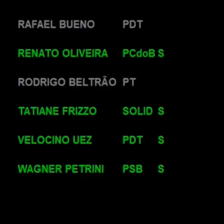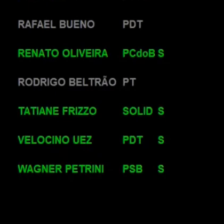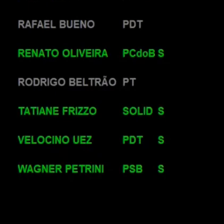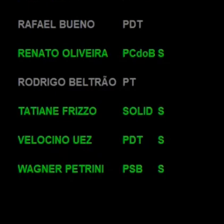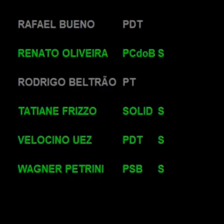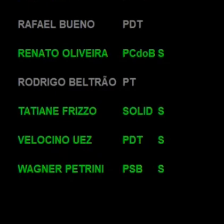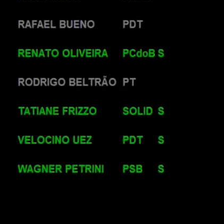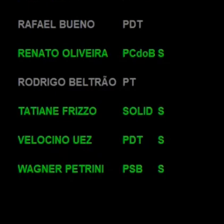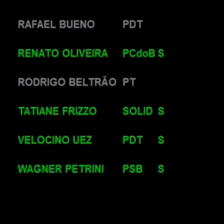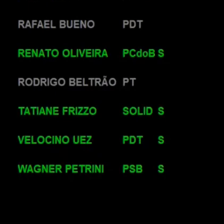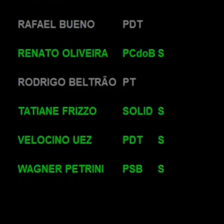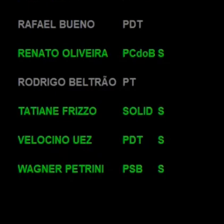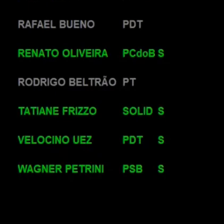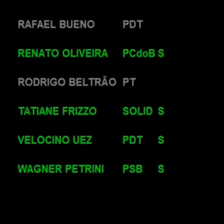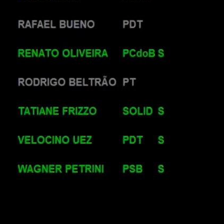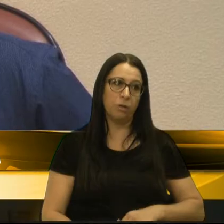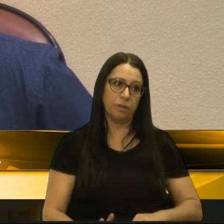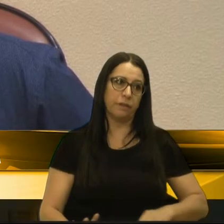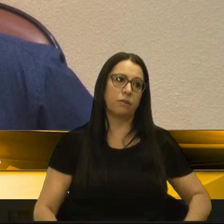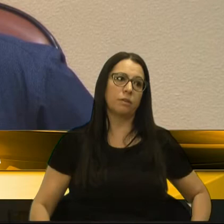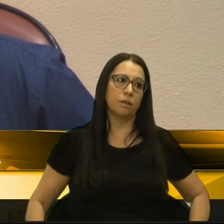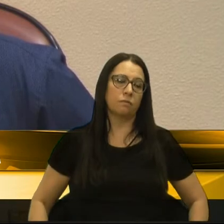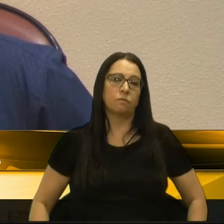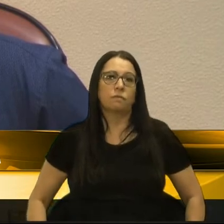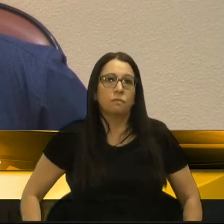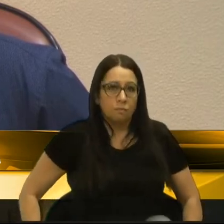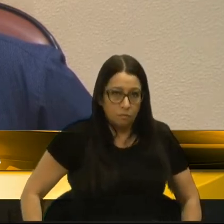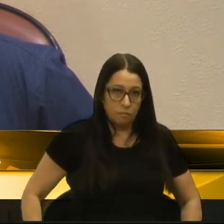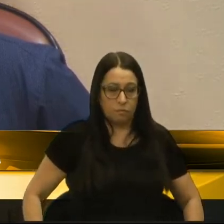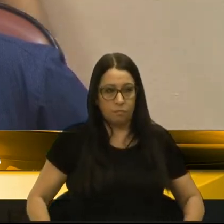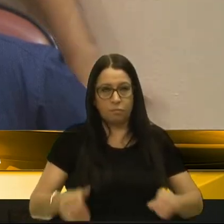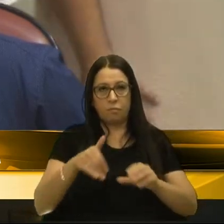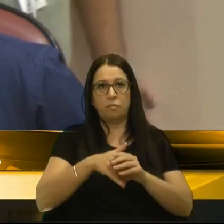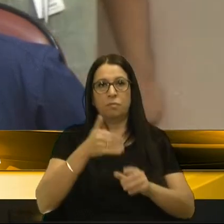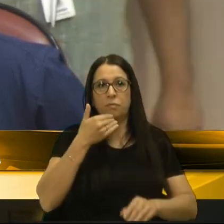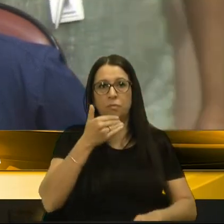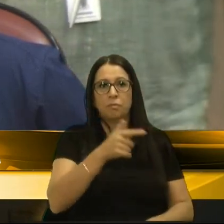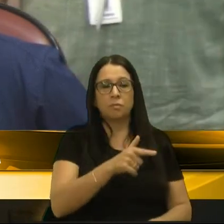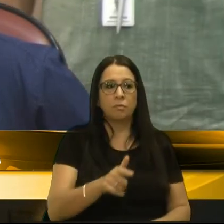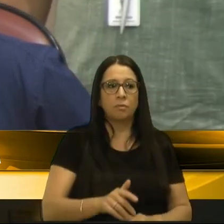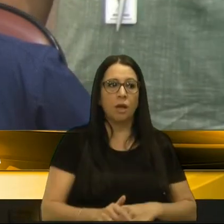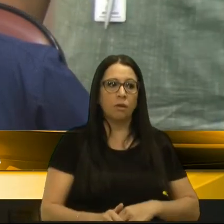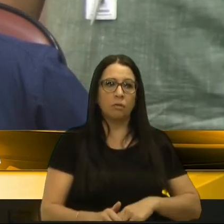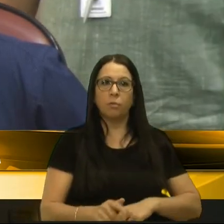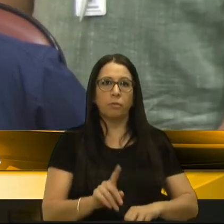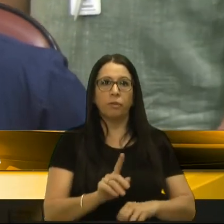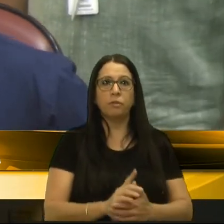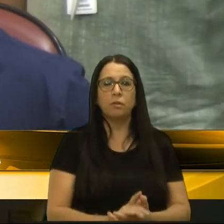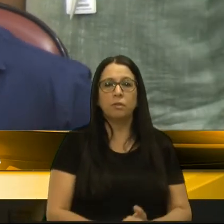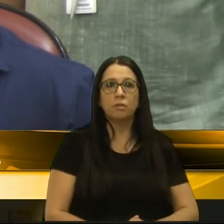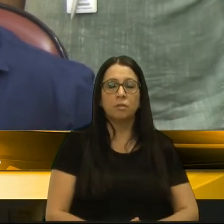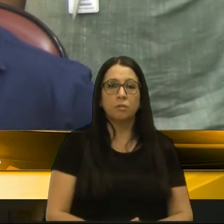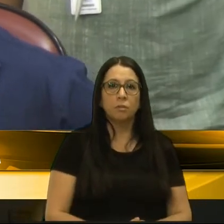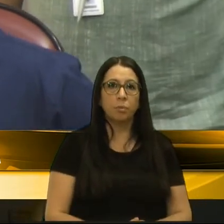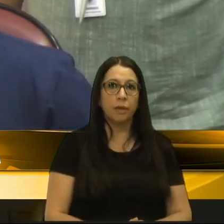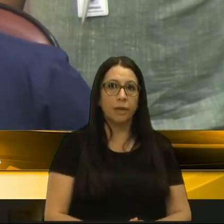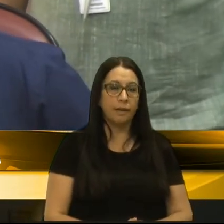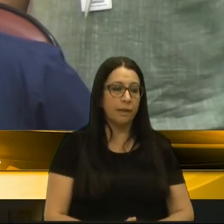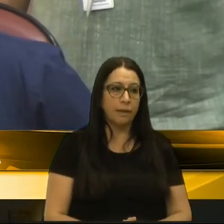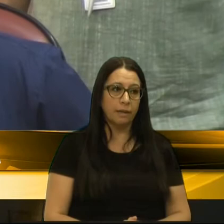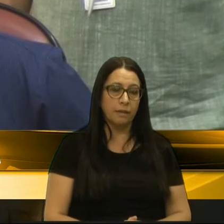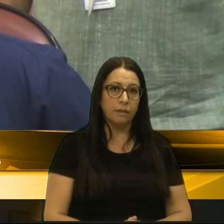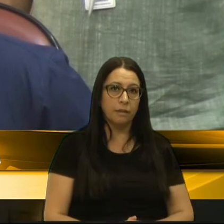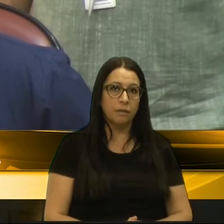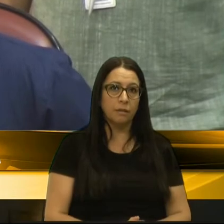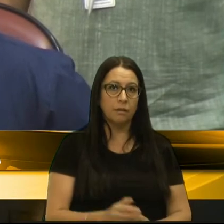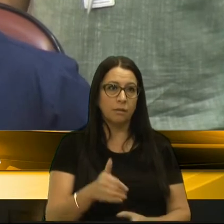Encerrado o registro dos votos. Vereador Arlindo Bandeira, favorável. Ed Carlos, favorável. Vereador Edson da